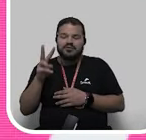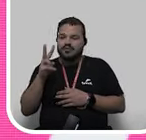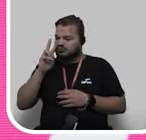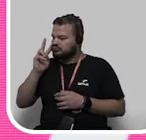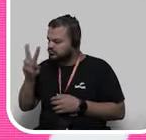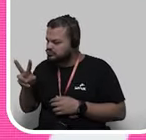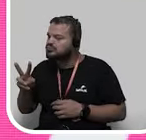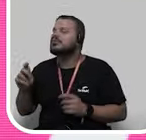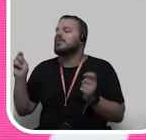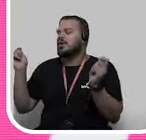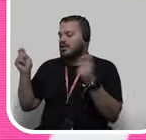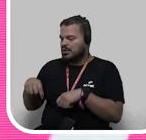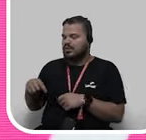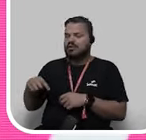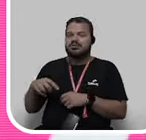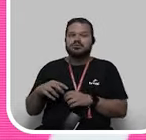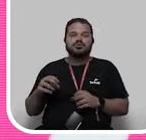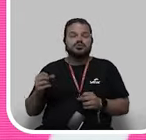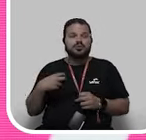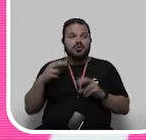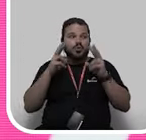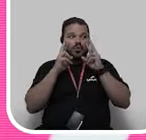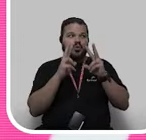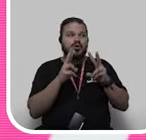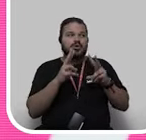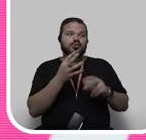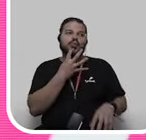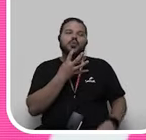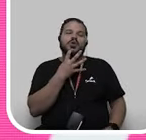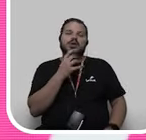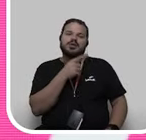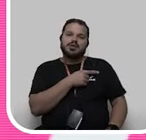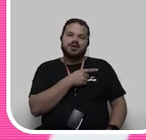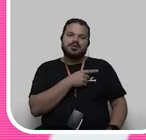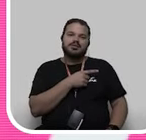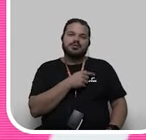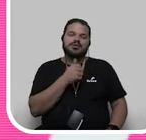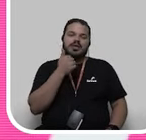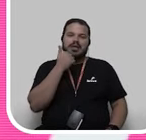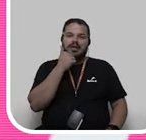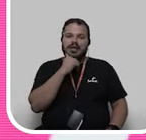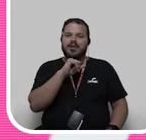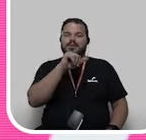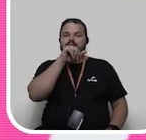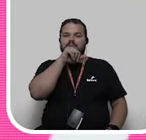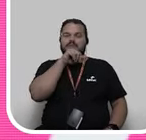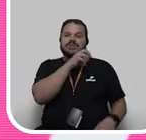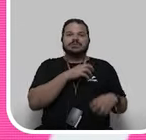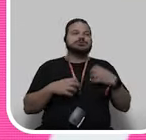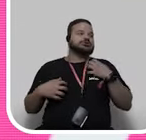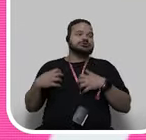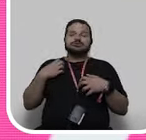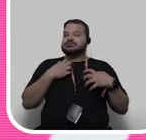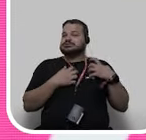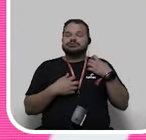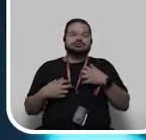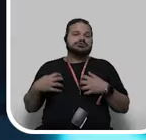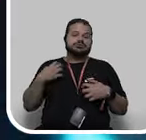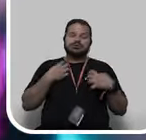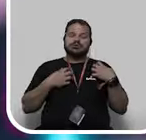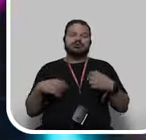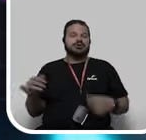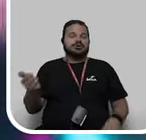lá mesmo. Então olha como o criminoso ele conhece, ele sabe que a mãe vai ficar no desespero na hora que ela atender